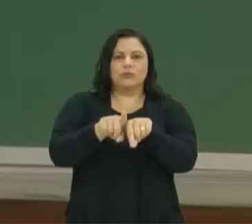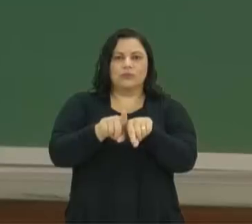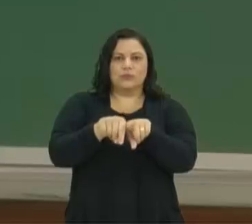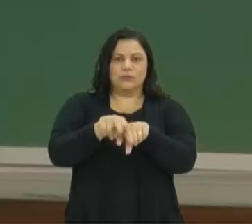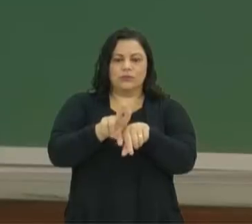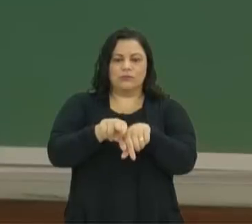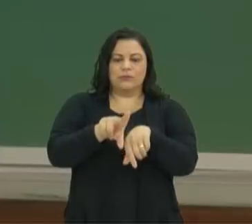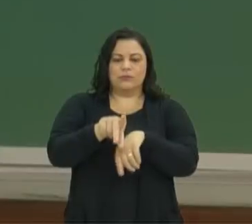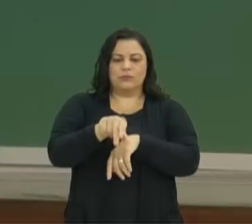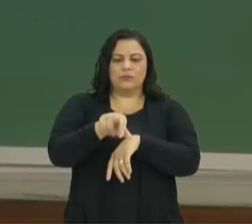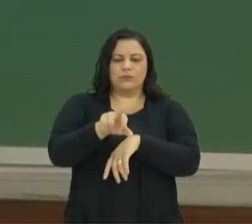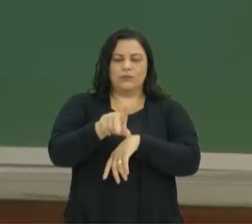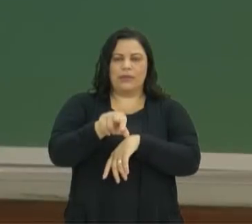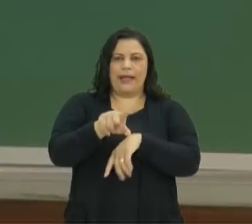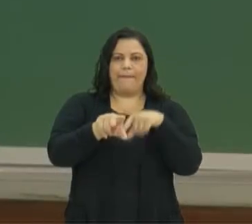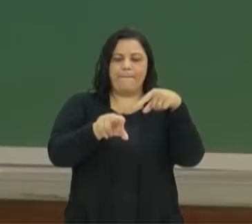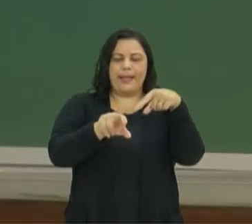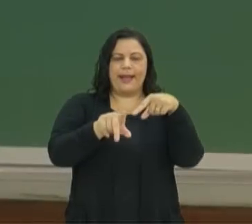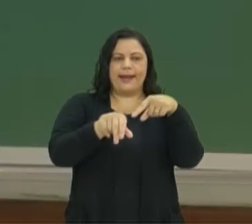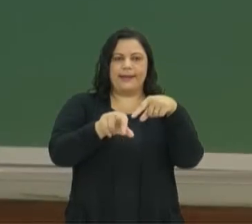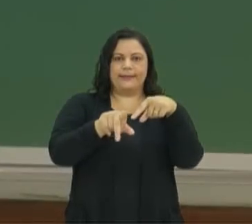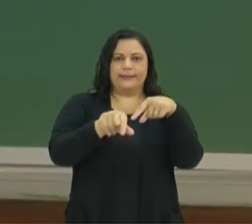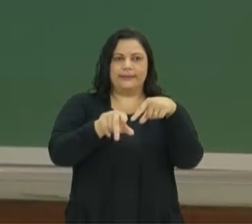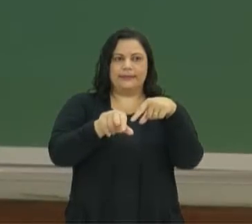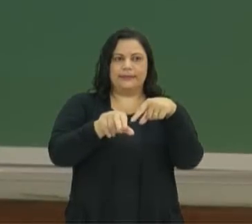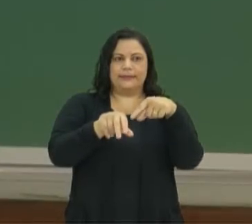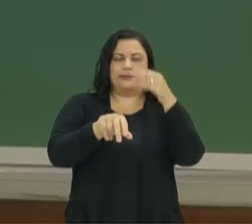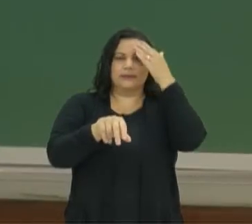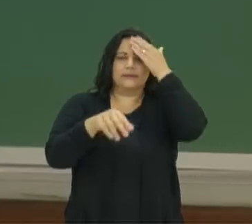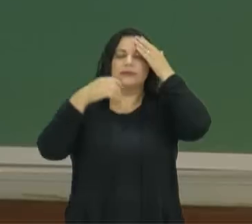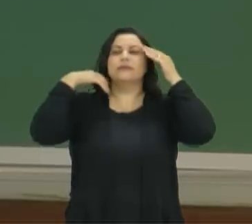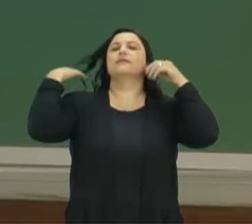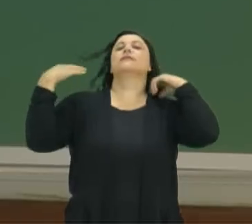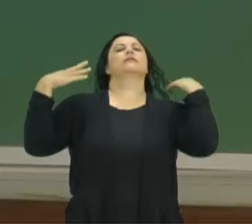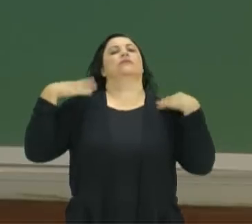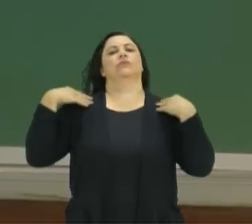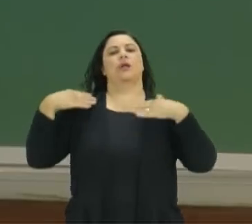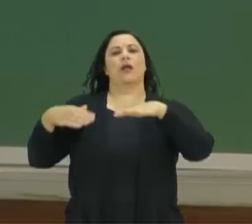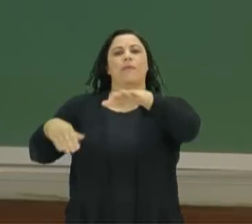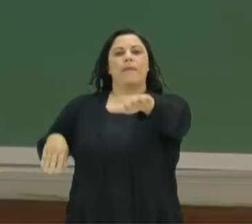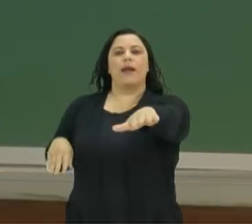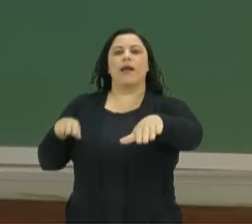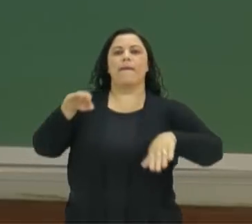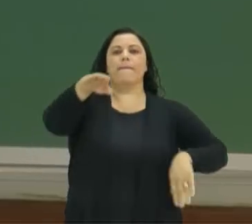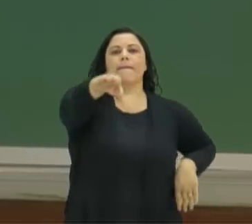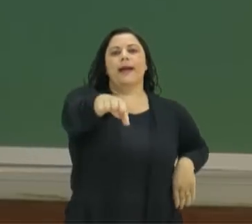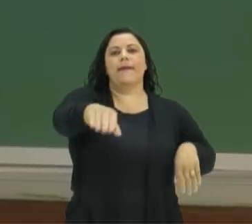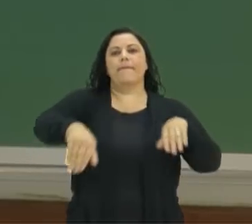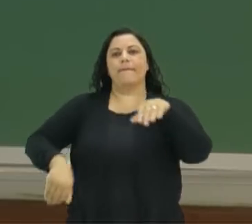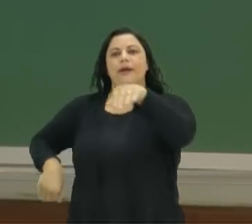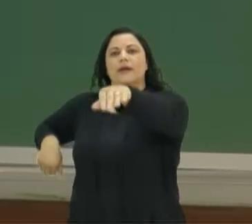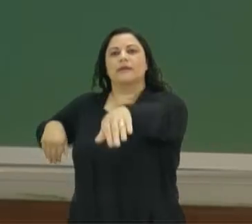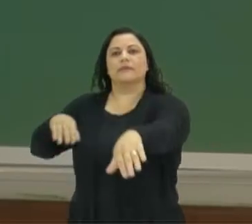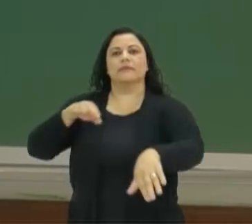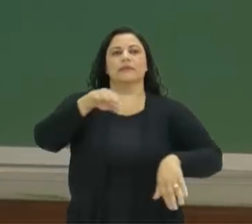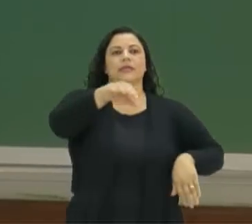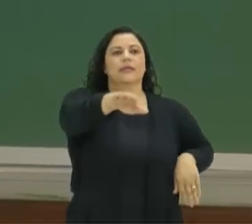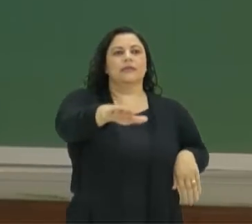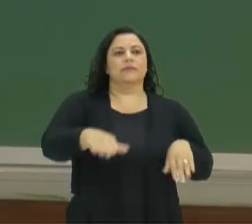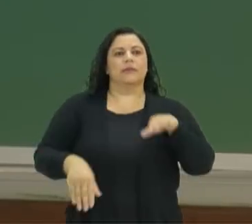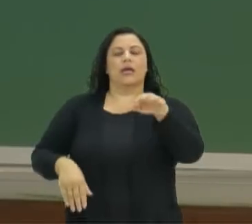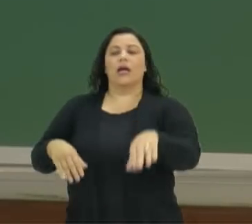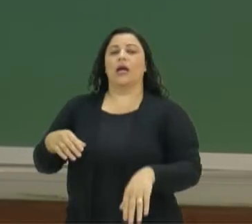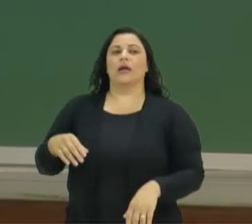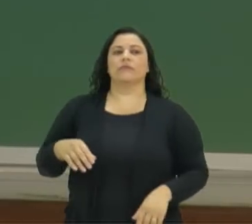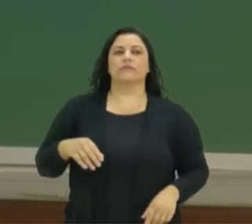na altura da superfície, e os braços vão alternando lá na frente, tá? E olha como ele